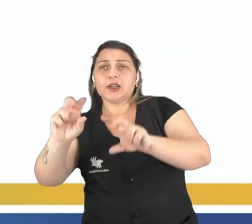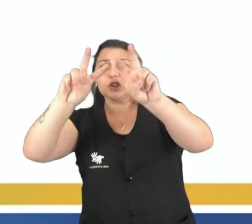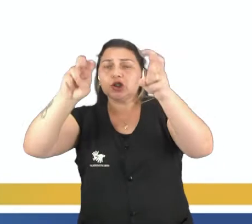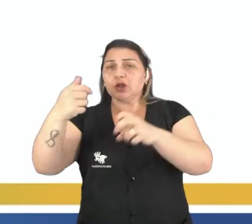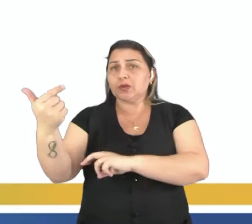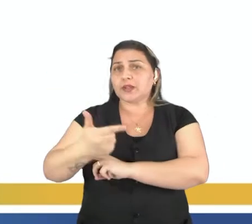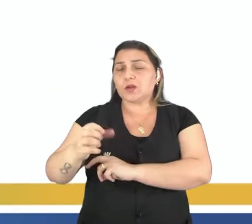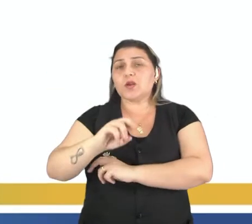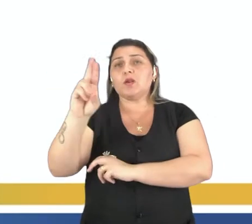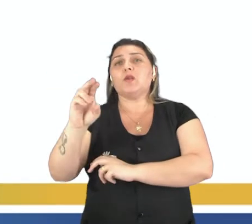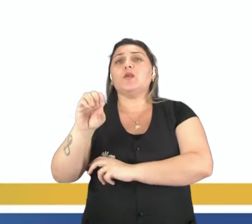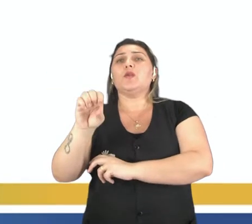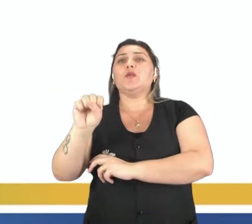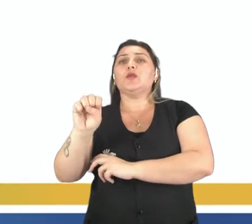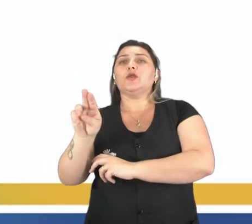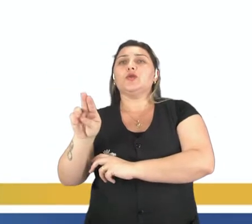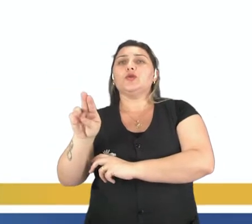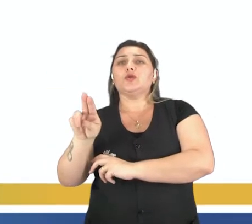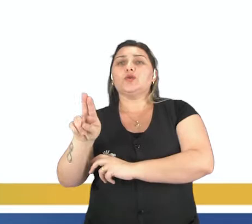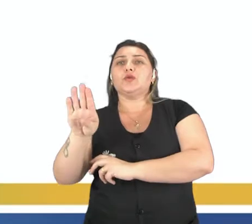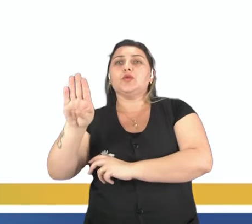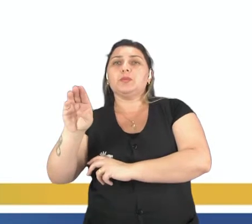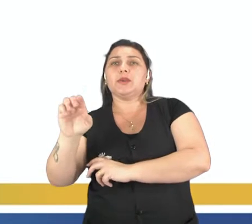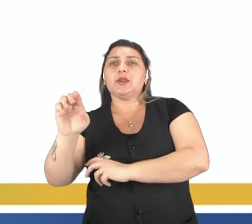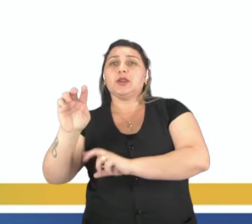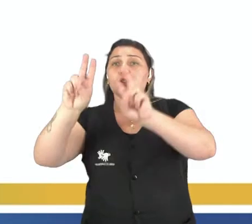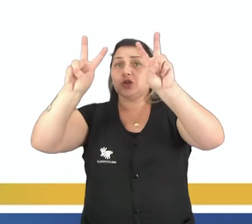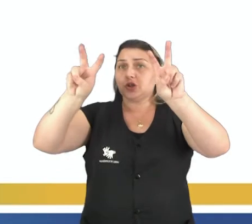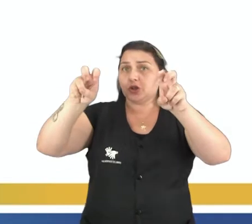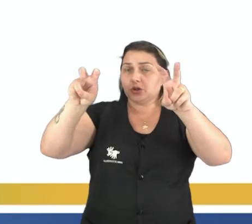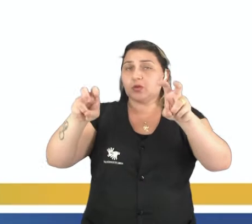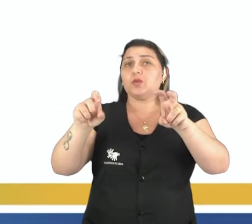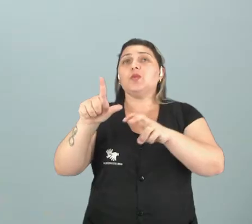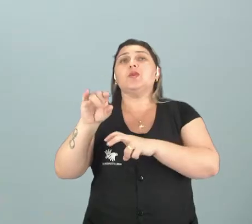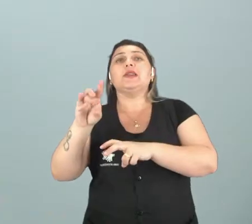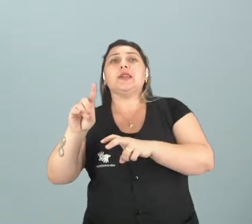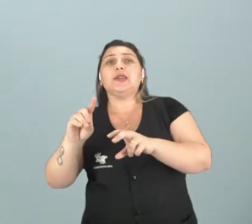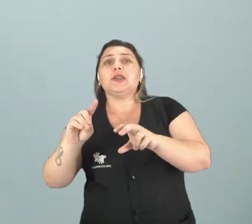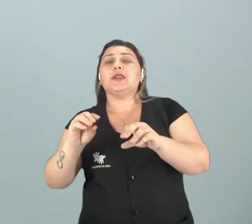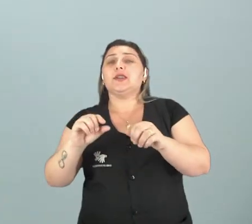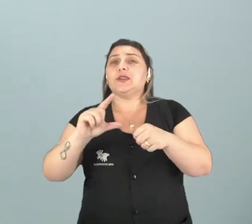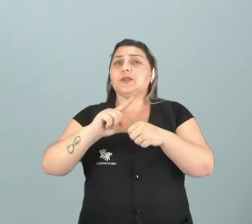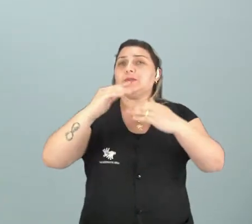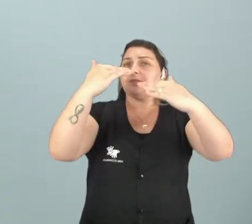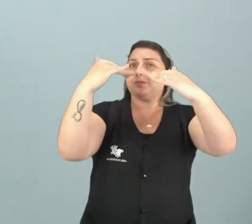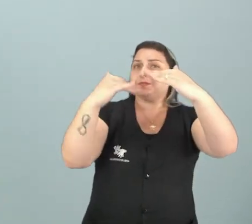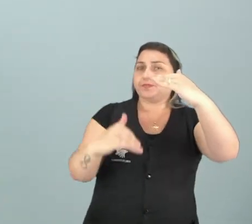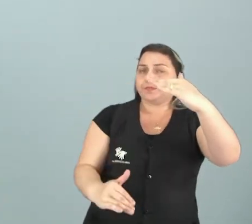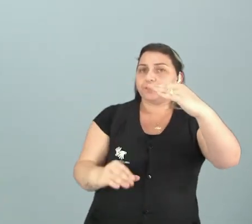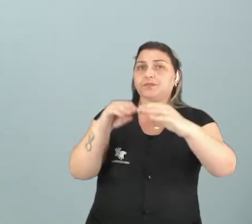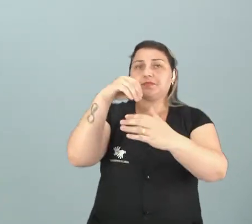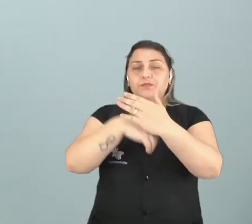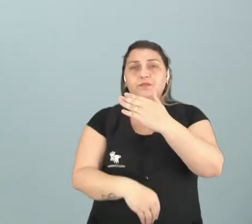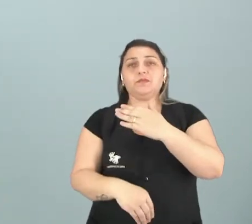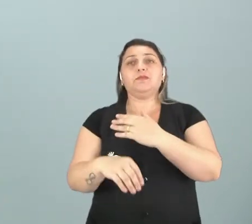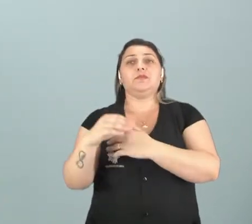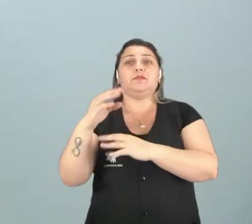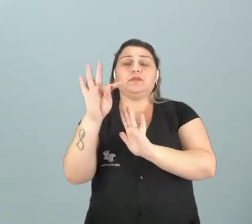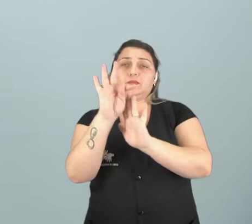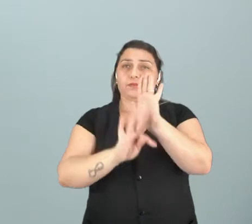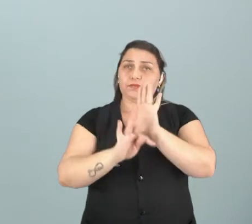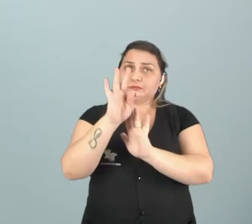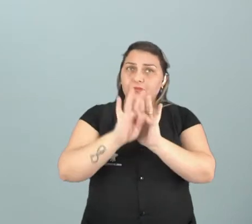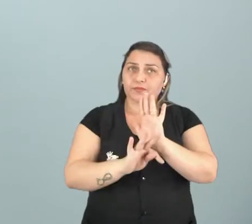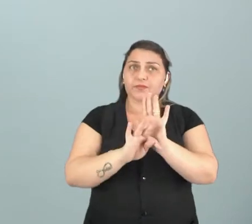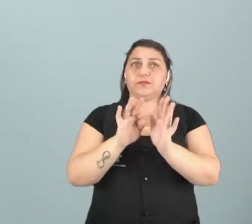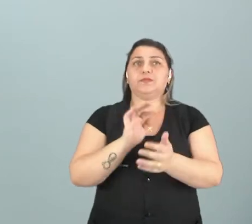ou subtítulo. No caso, o lead, ele é distribuído no corpo do texto. Na reportagem, o lead